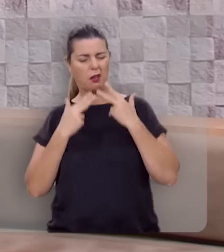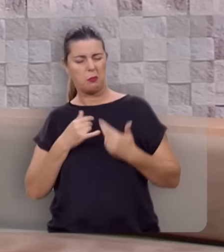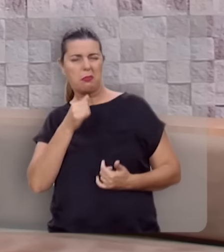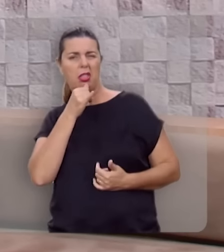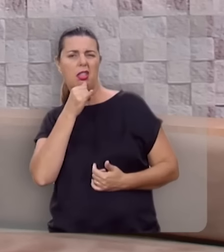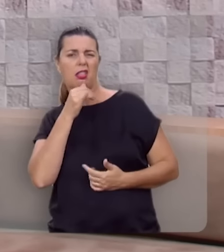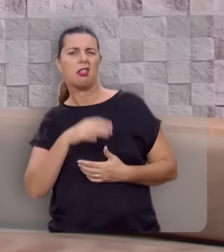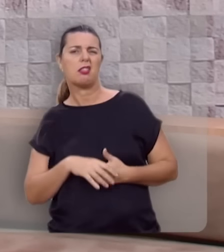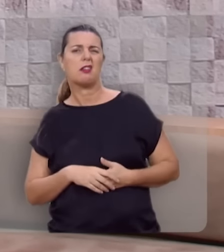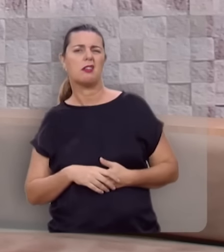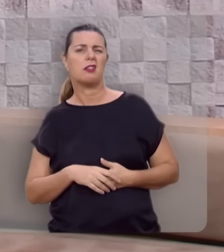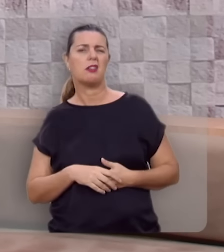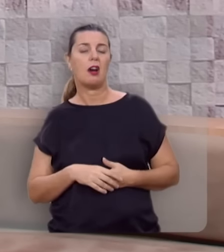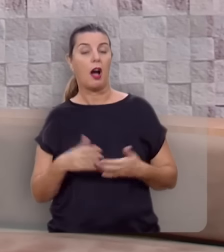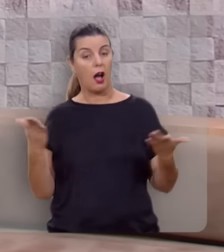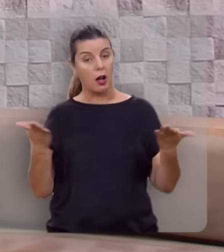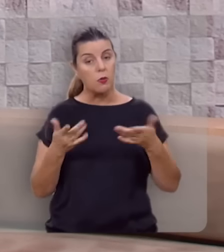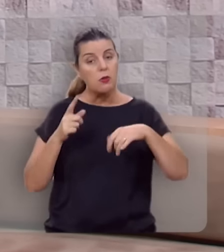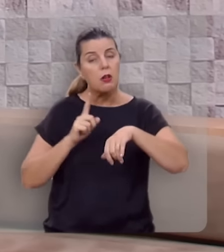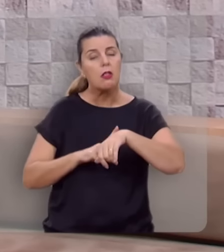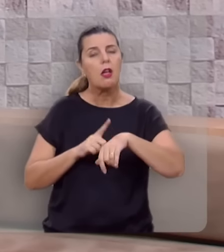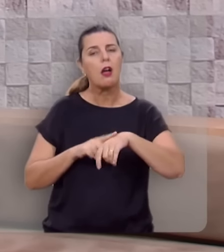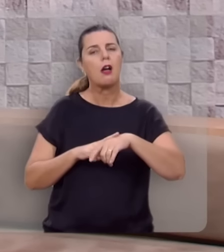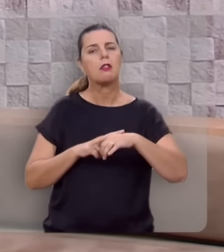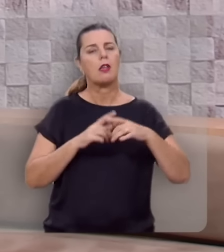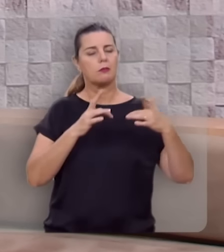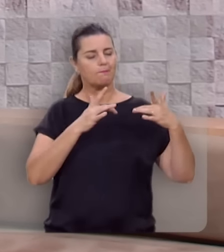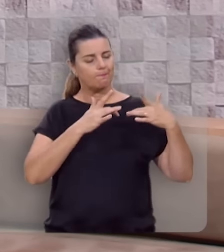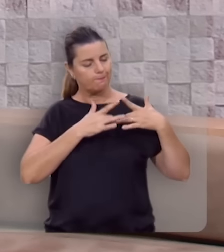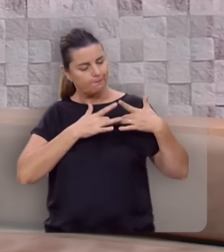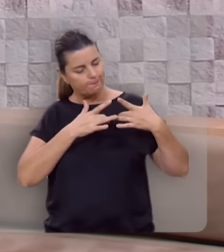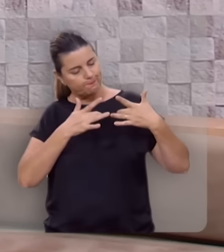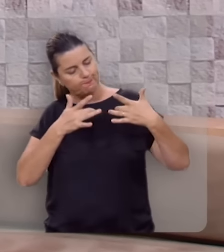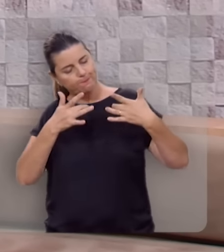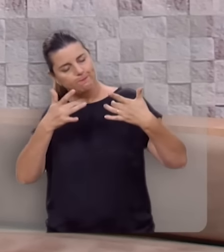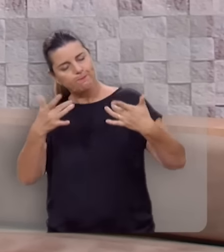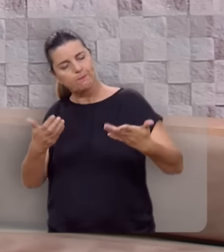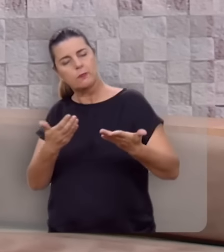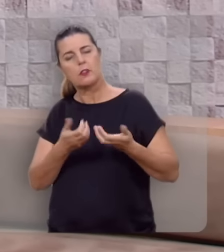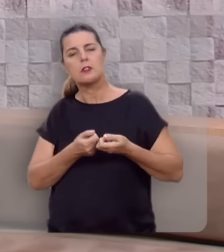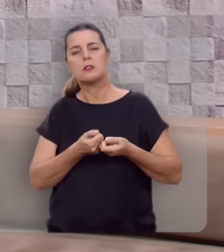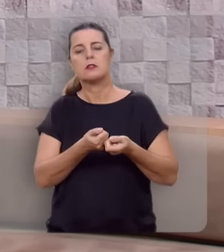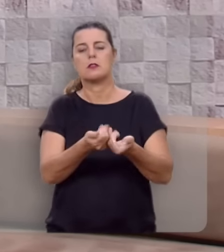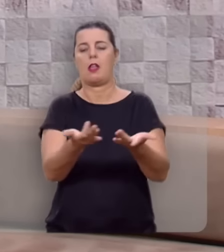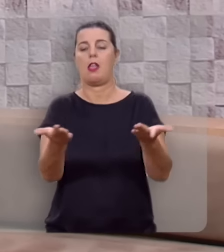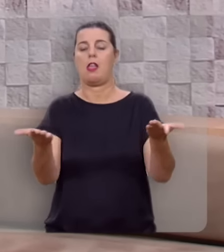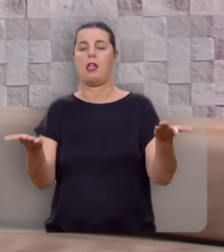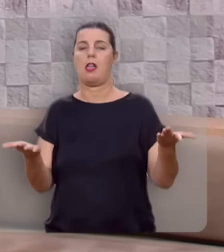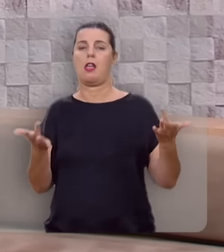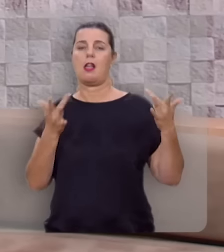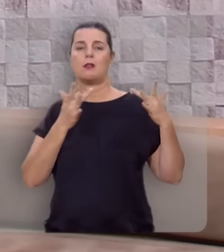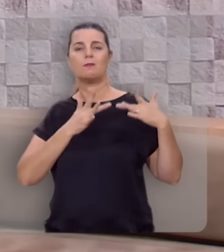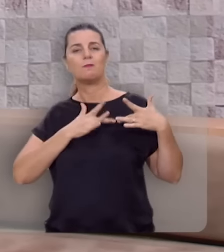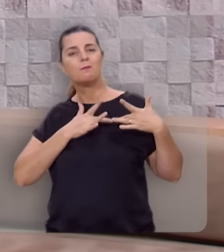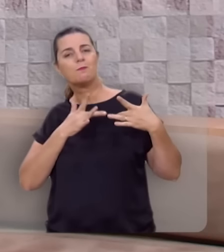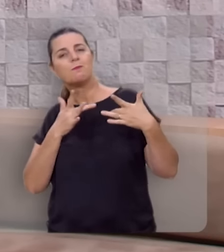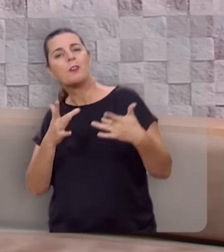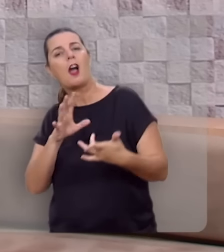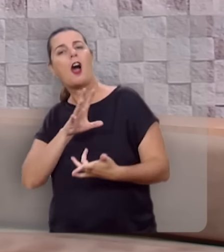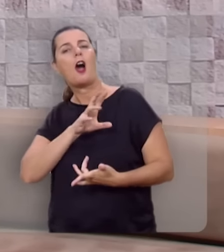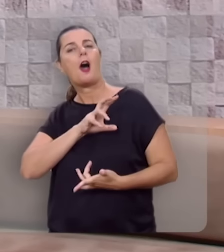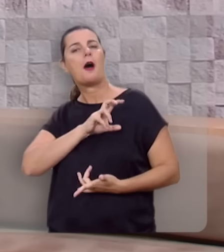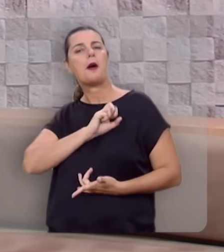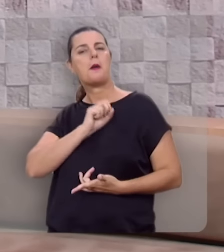humanismo idolátrico. É hora de você distribuir, repartir com generosidade,